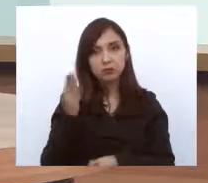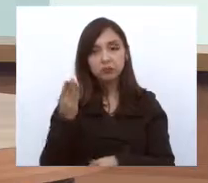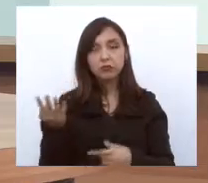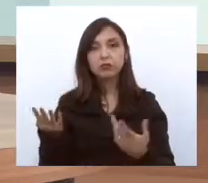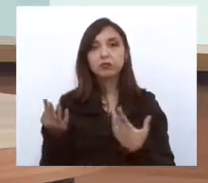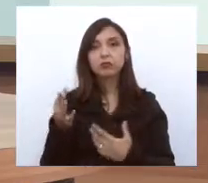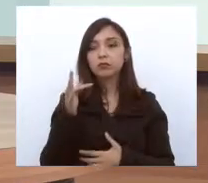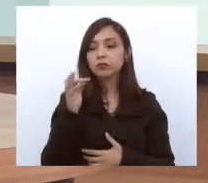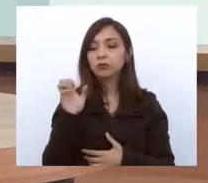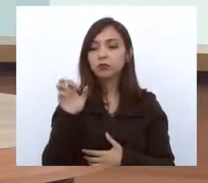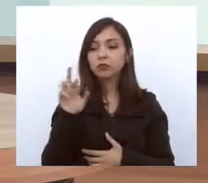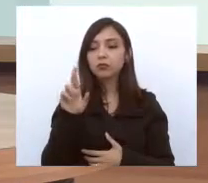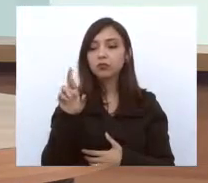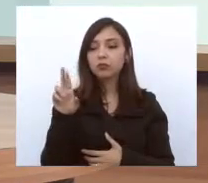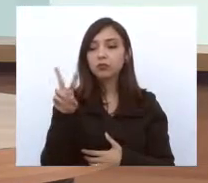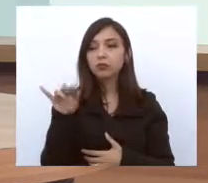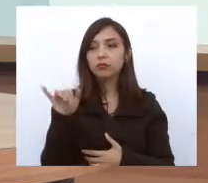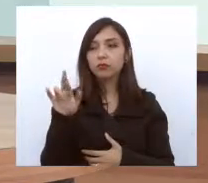Ferroviária.